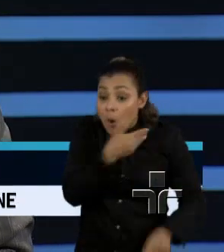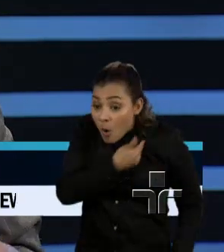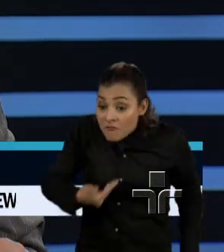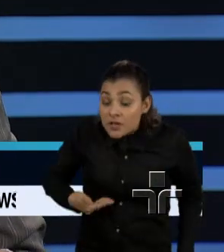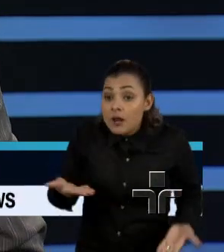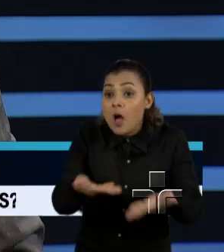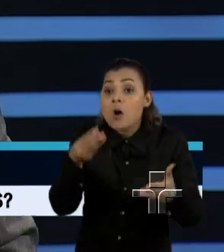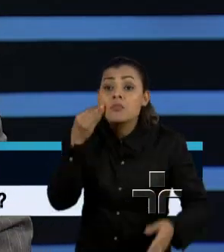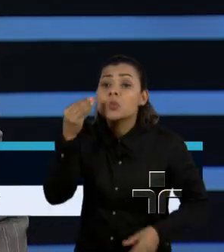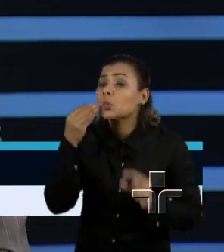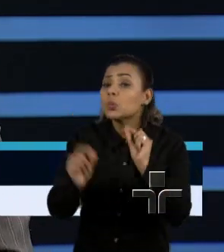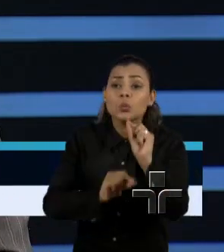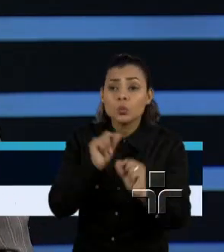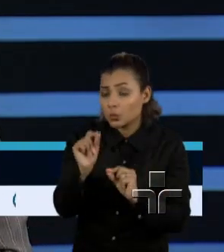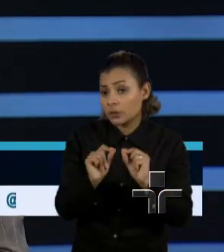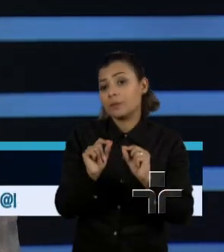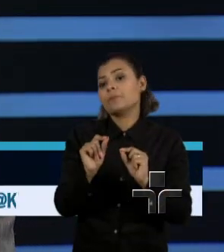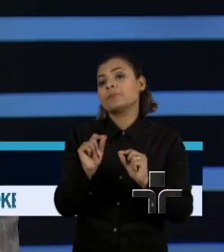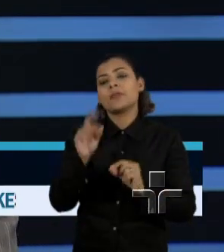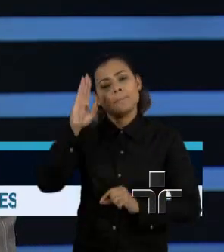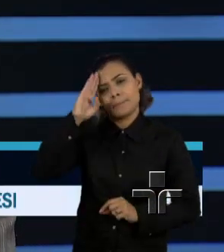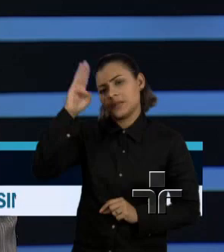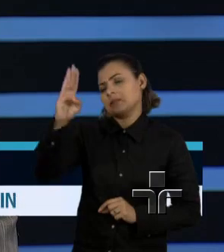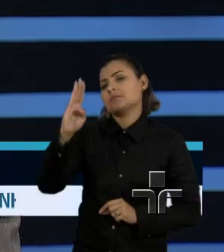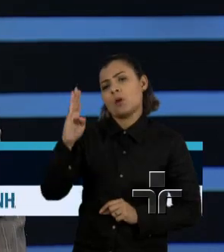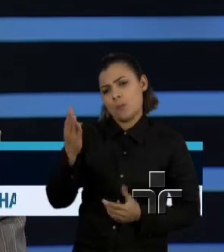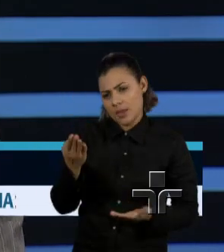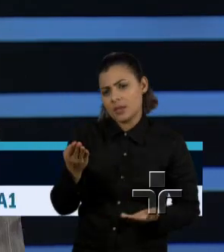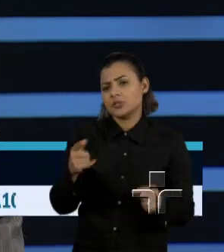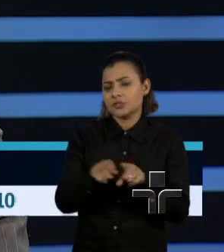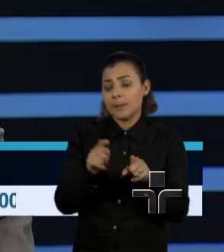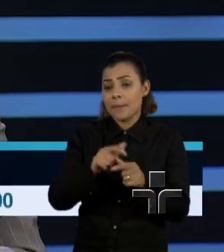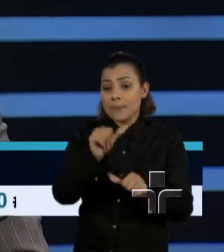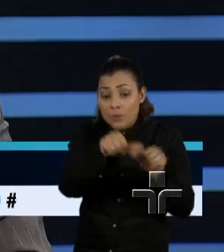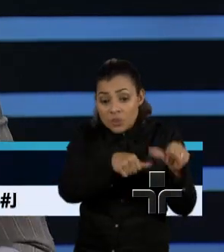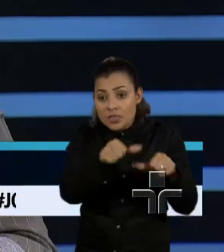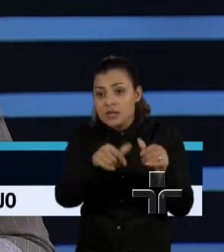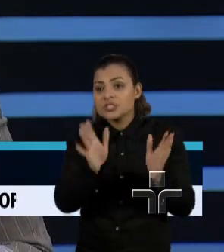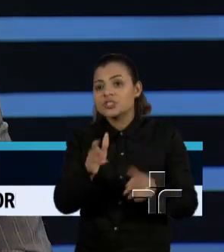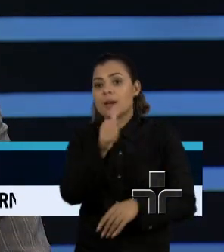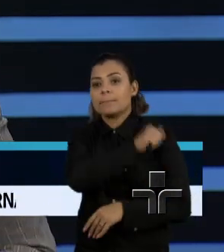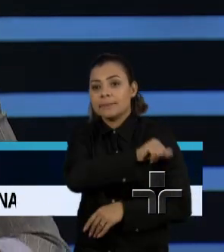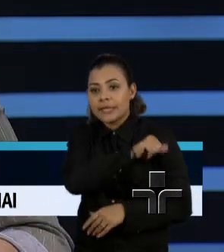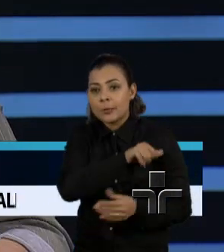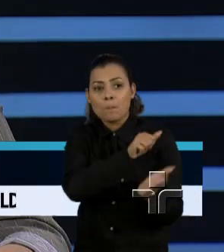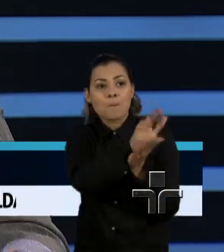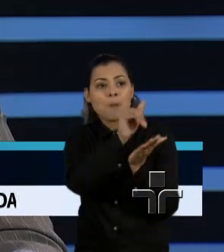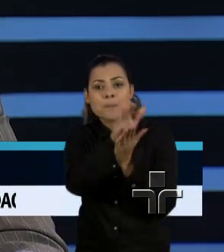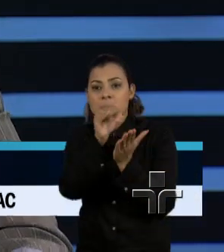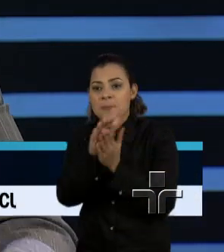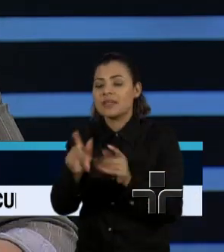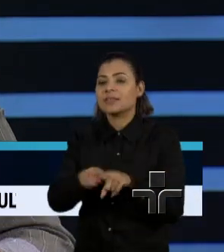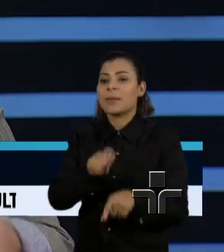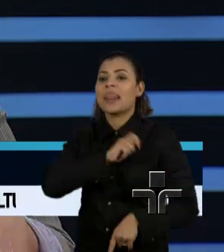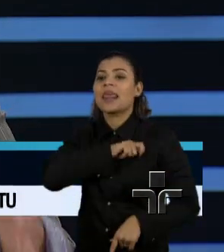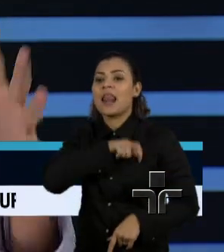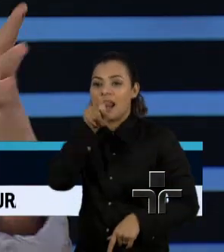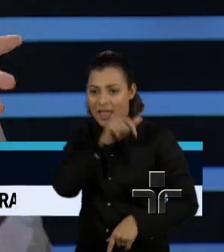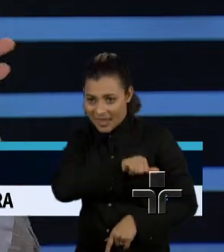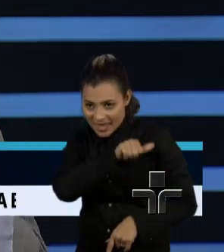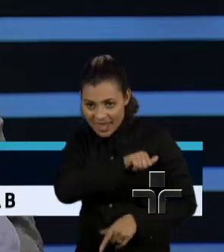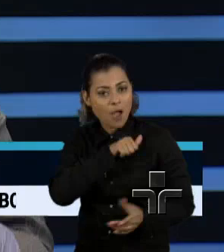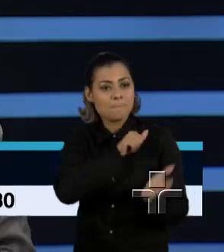fazer, principalmente ali enfim, as mudanças que foram feitas no Rio, a exoneração do delegado no Rio e tal,